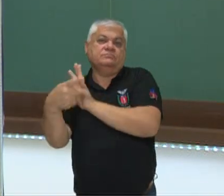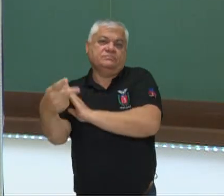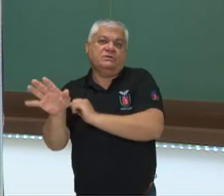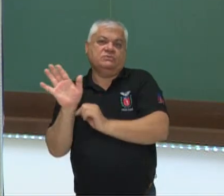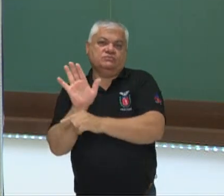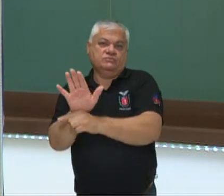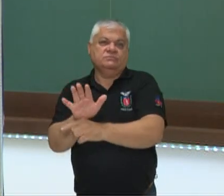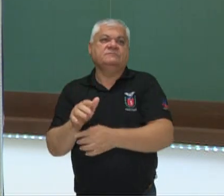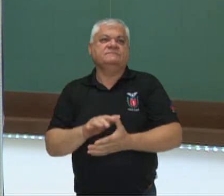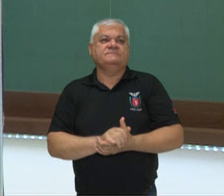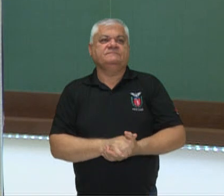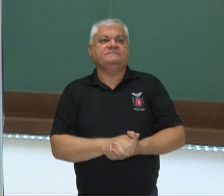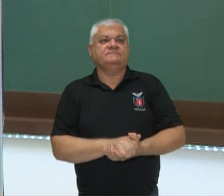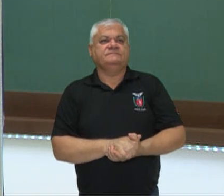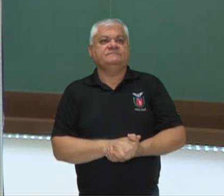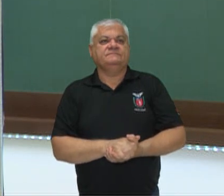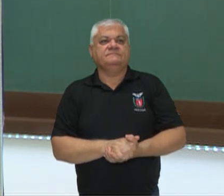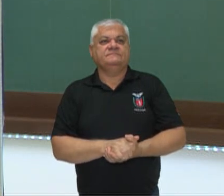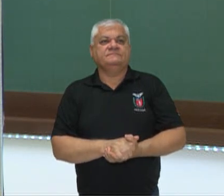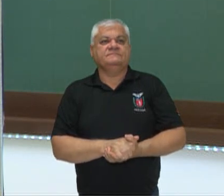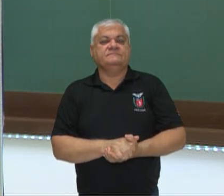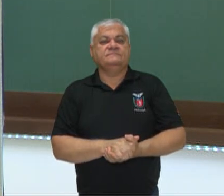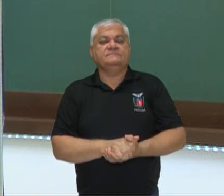todo, por assim dizer.